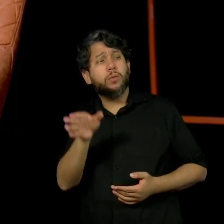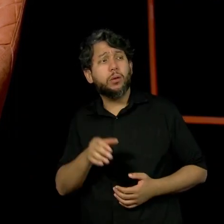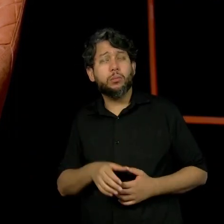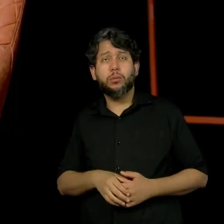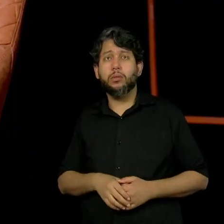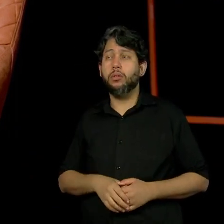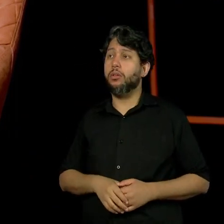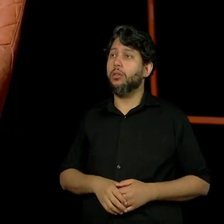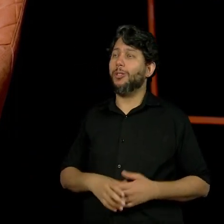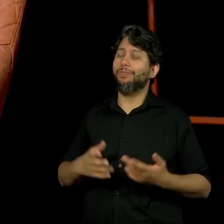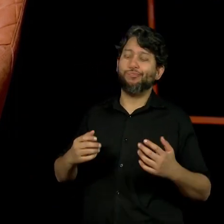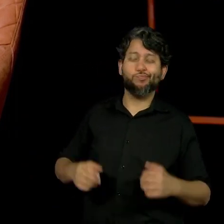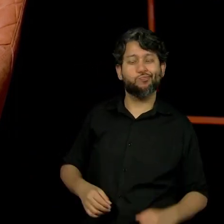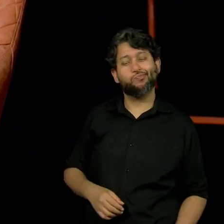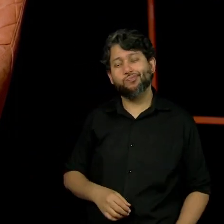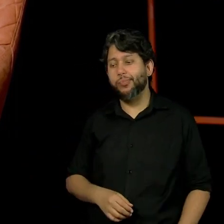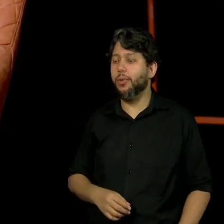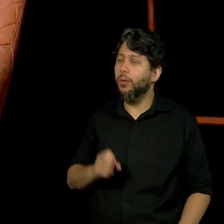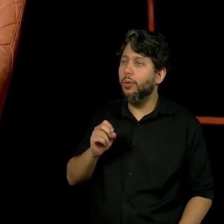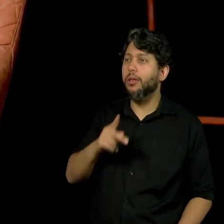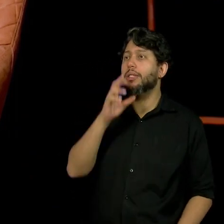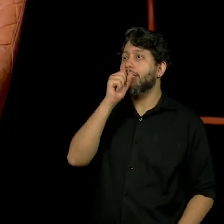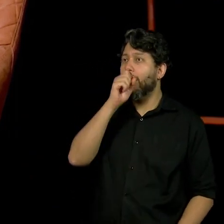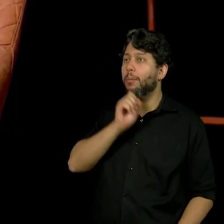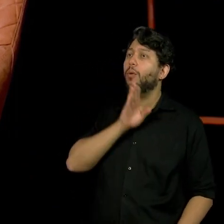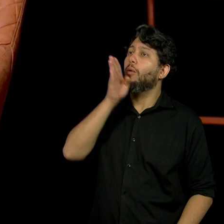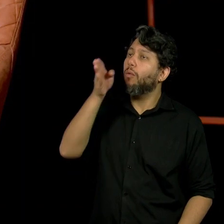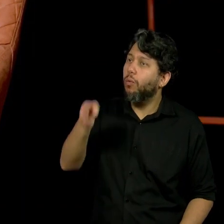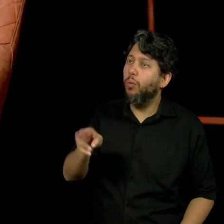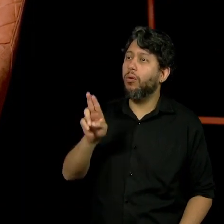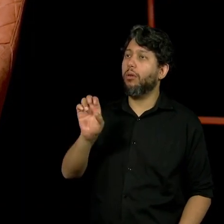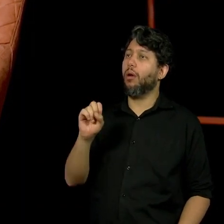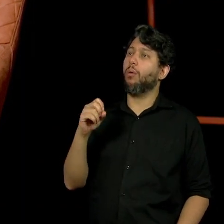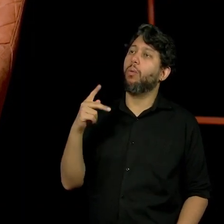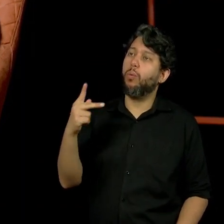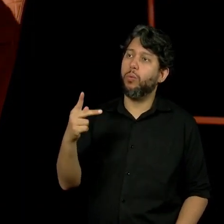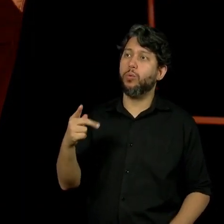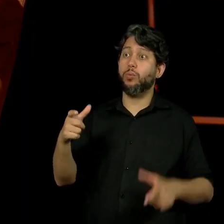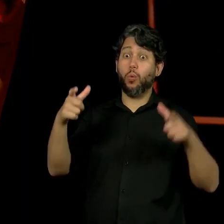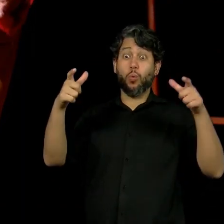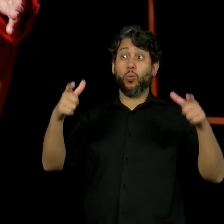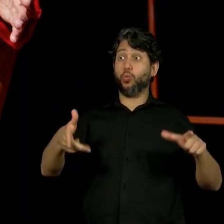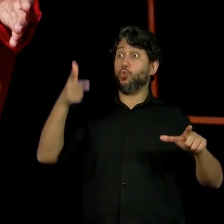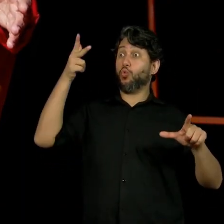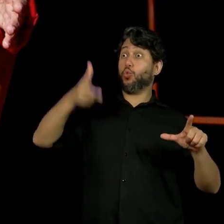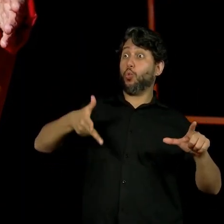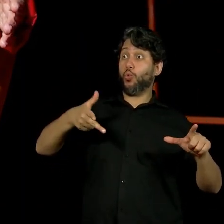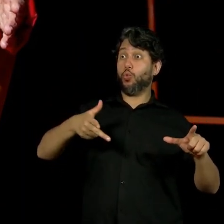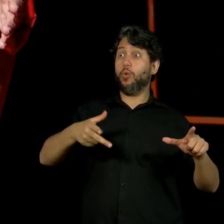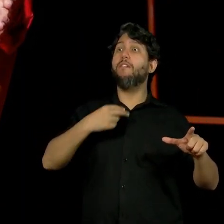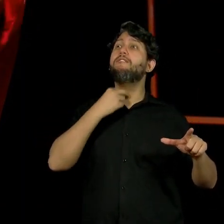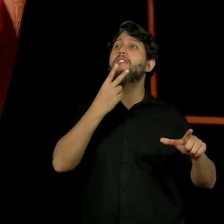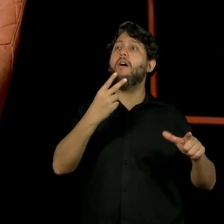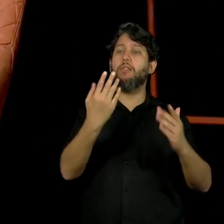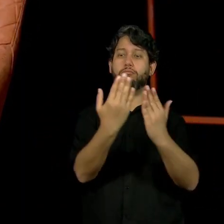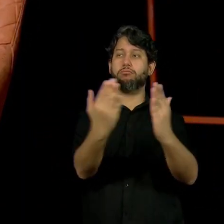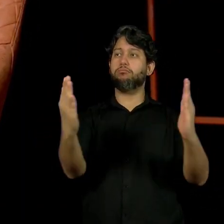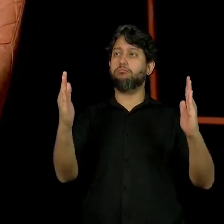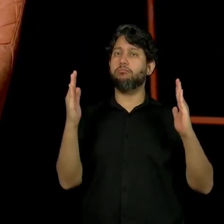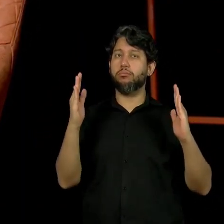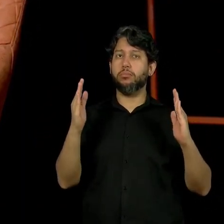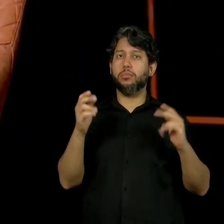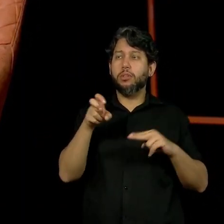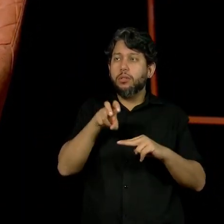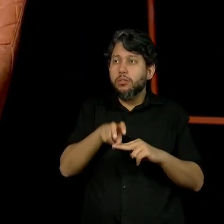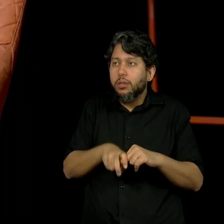Eu, contrariado, fui lá sábado, lá na USP, né? Entro no estúdio grande da USP, né, na época, né? Está sentado todo